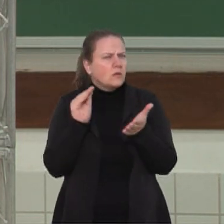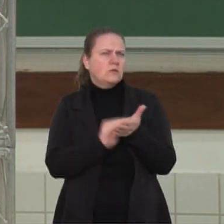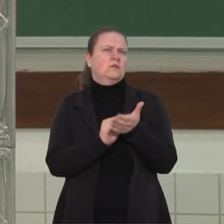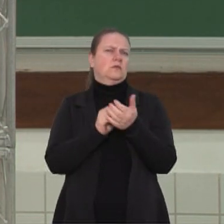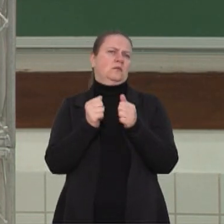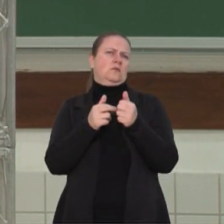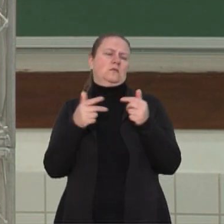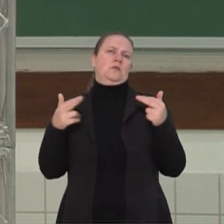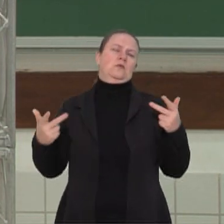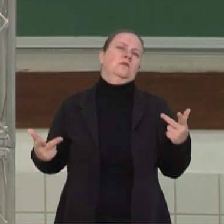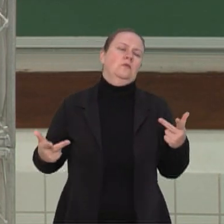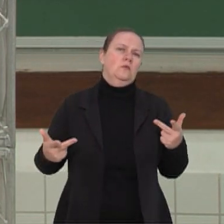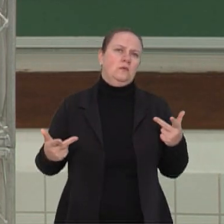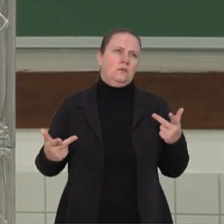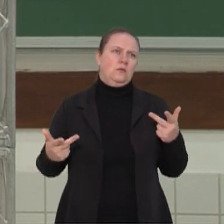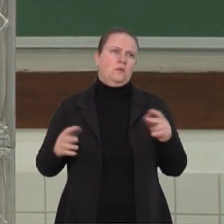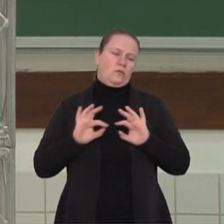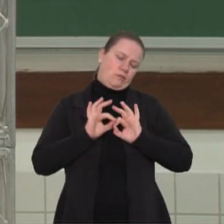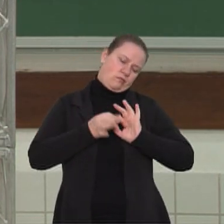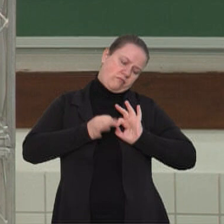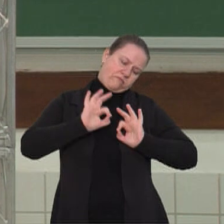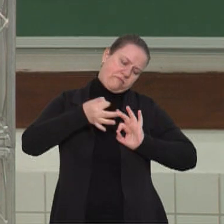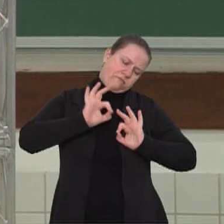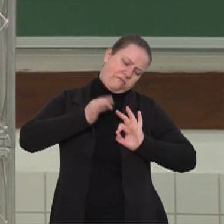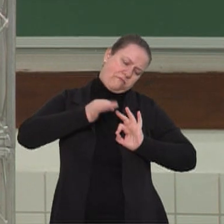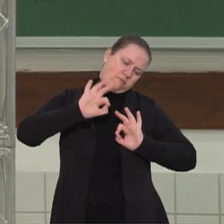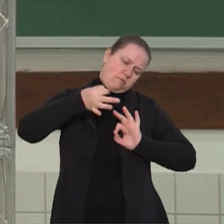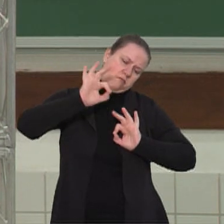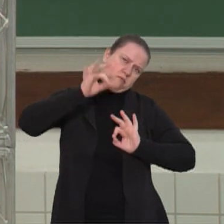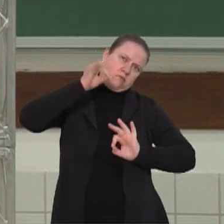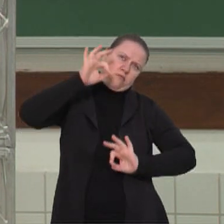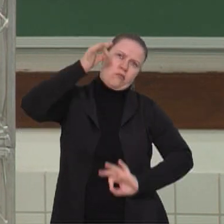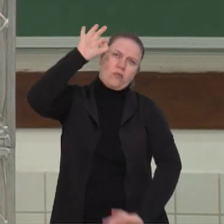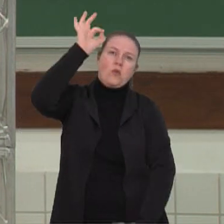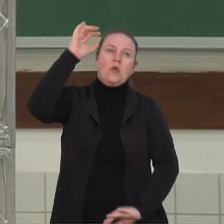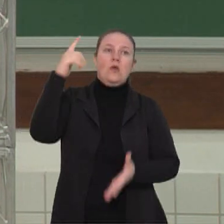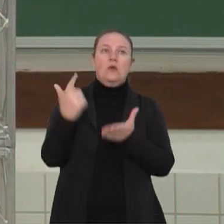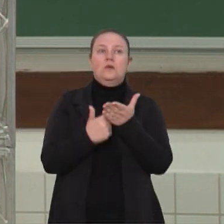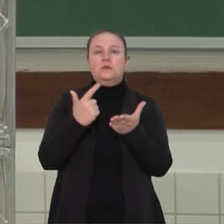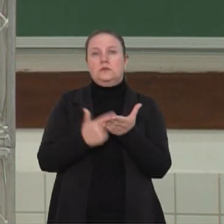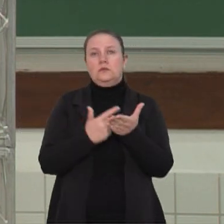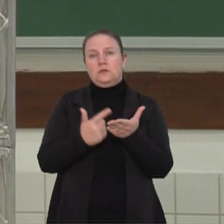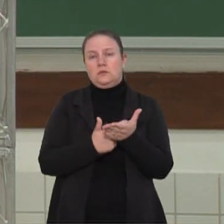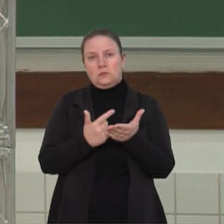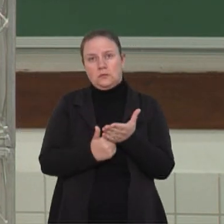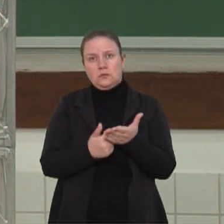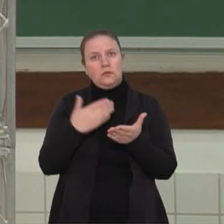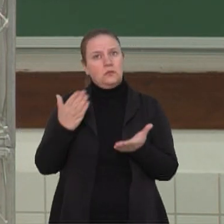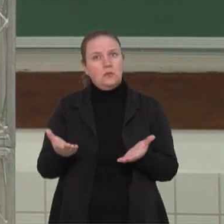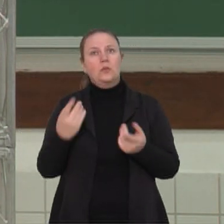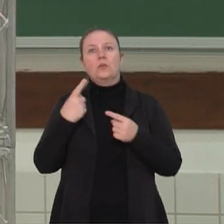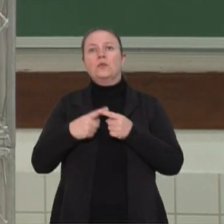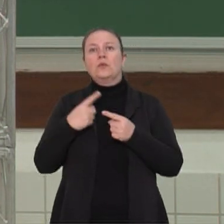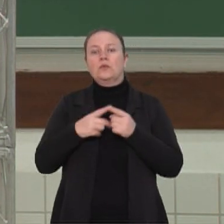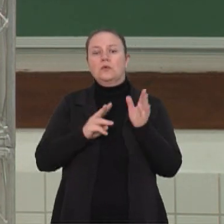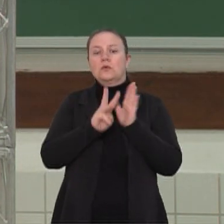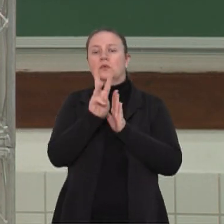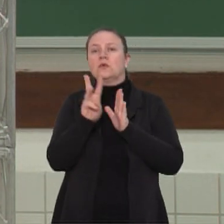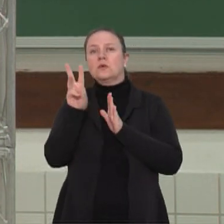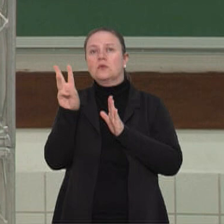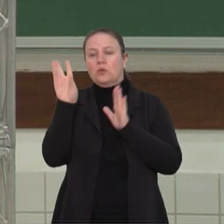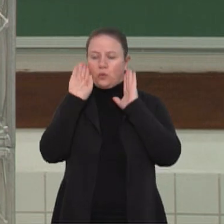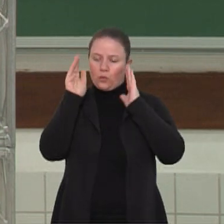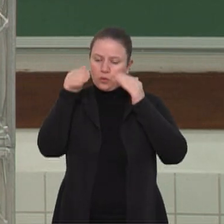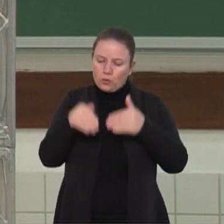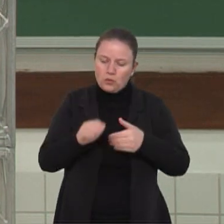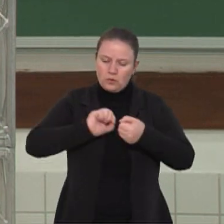Esse texto é um texto extenso, lá na página do Dr. Drauzio, porque ele vai falar especificamente